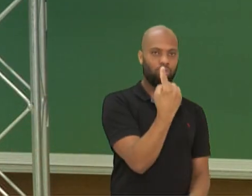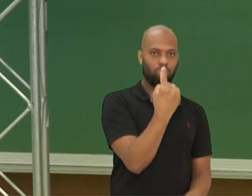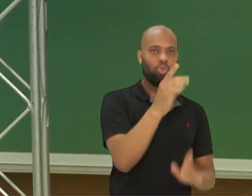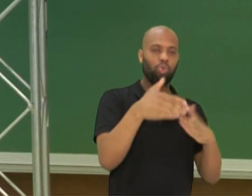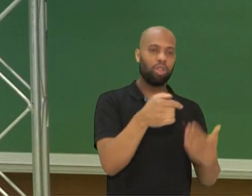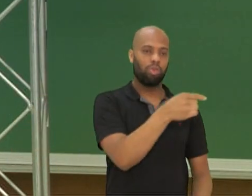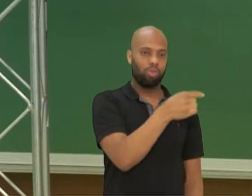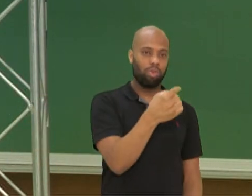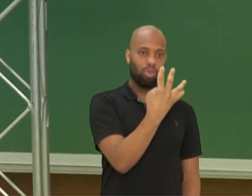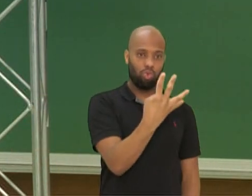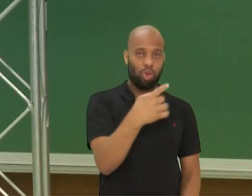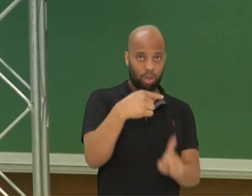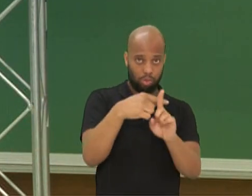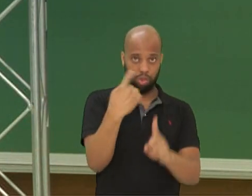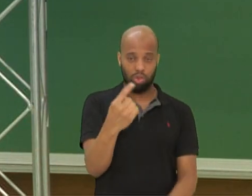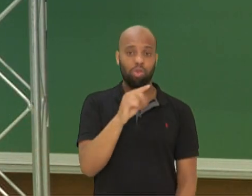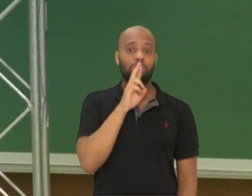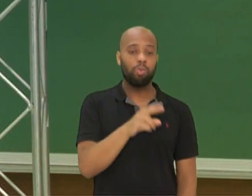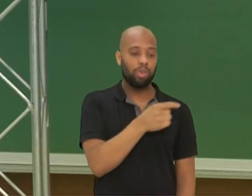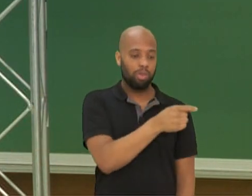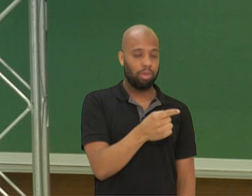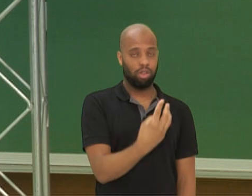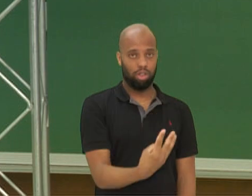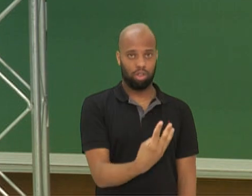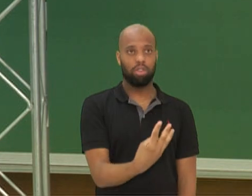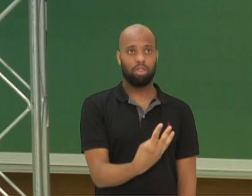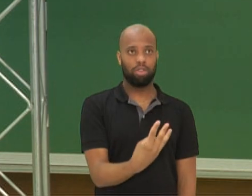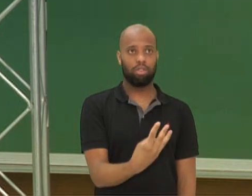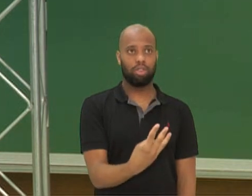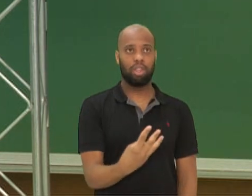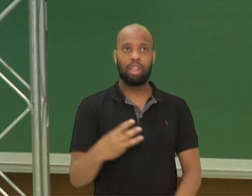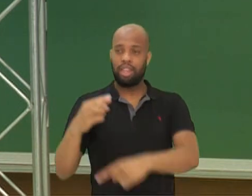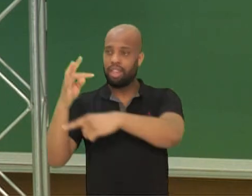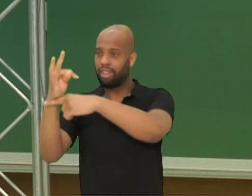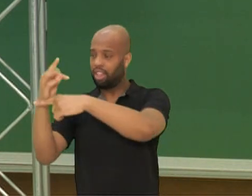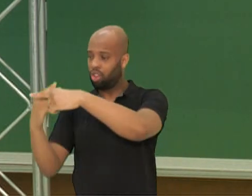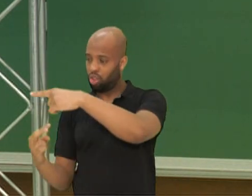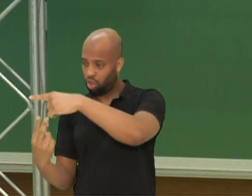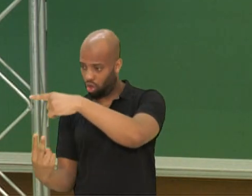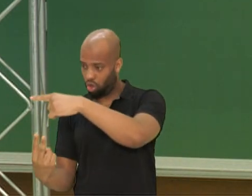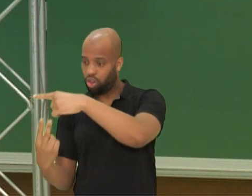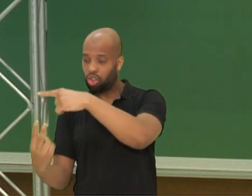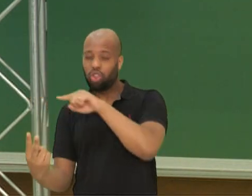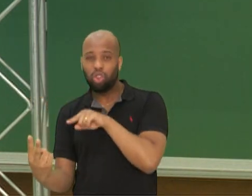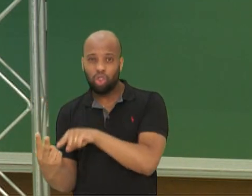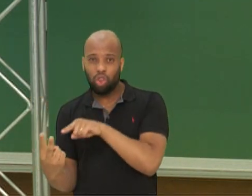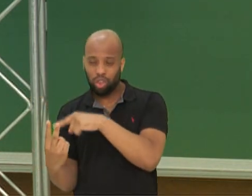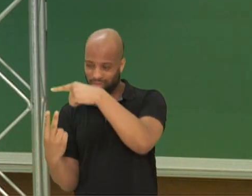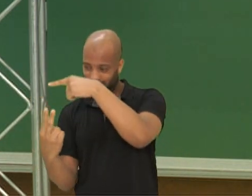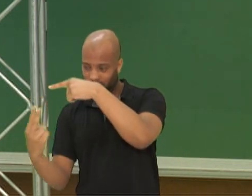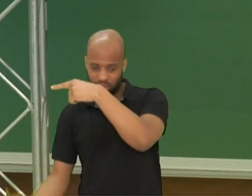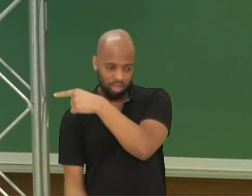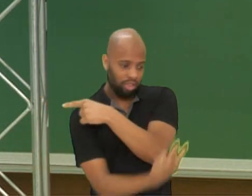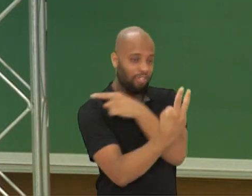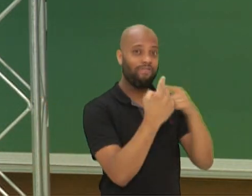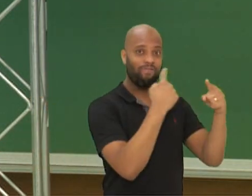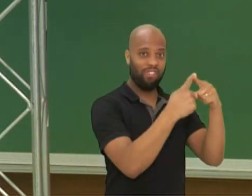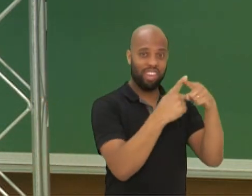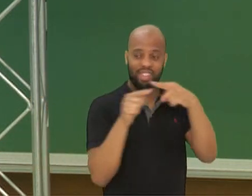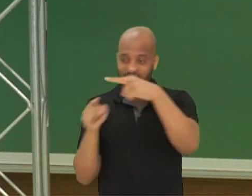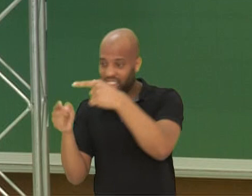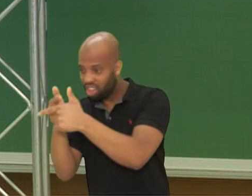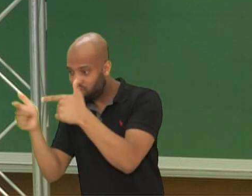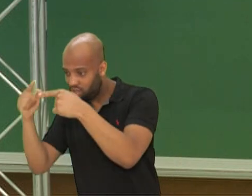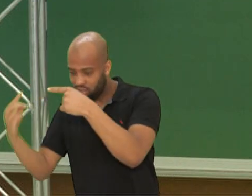propriedades? São muitas propriedades distintas, né, de potenciação para a gente reescrever o exercício, reescrever